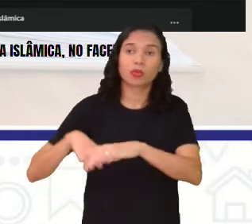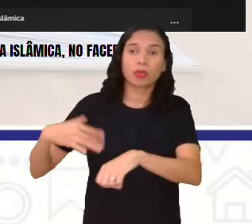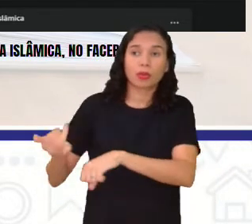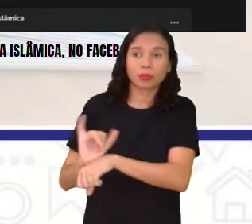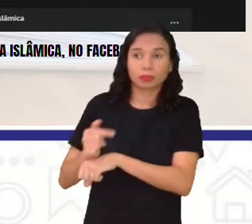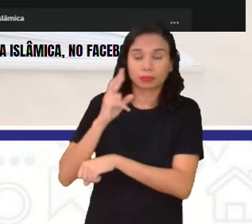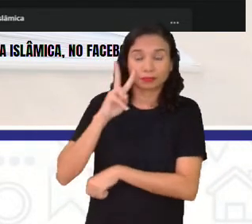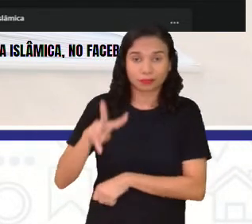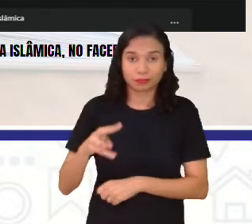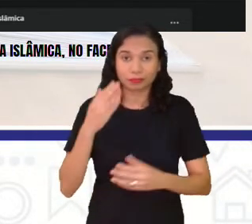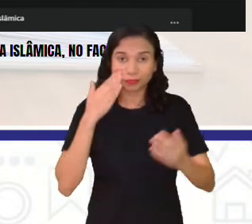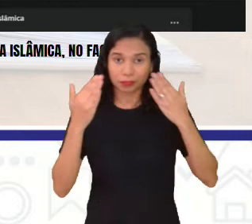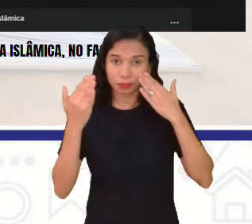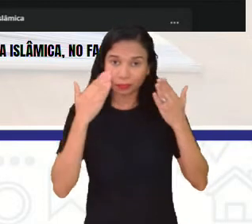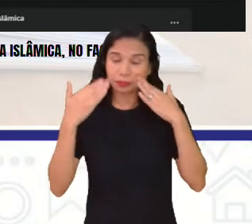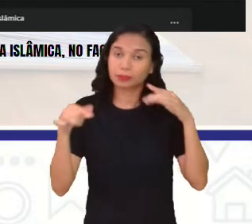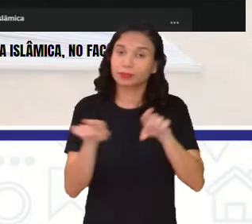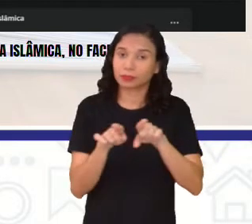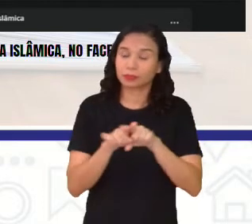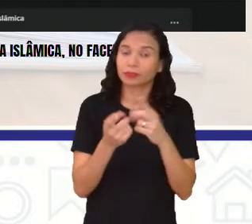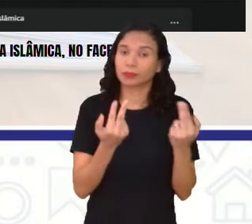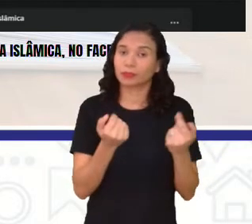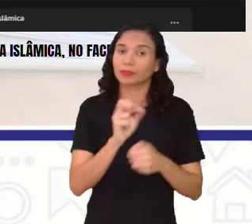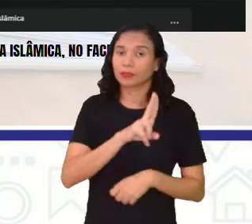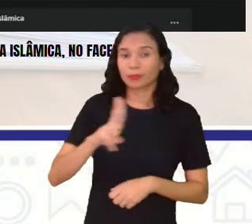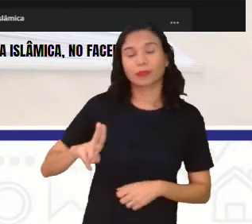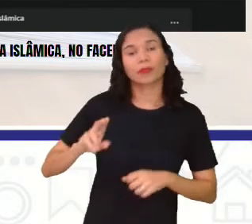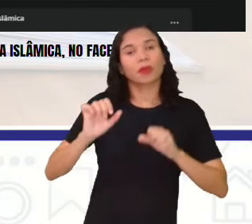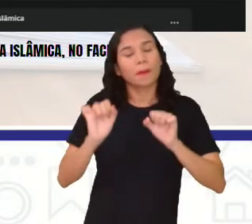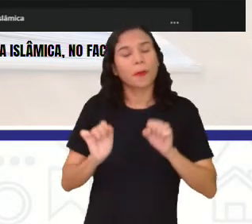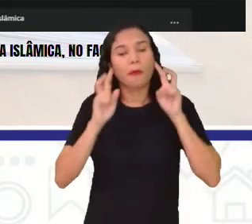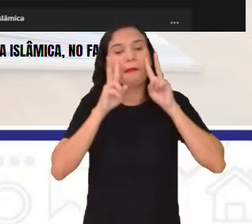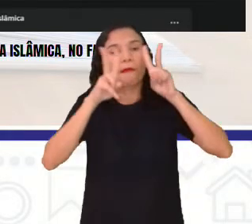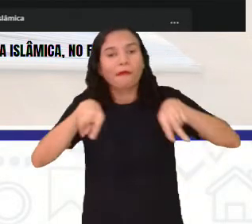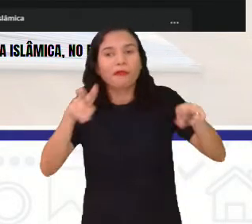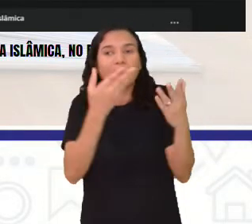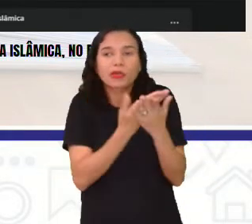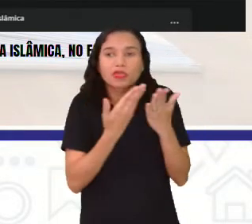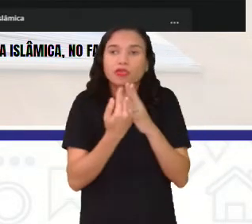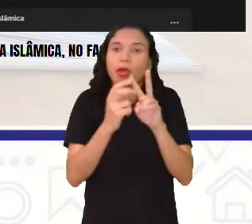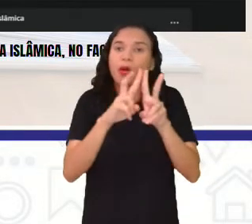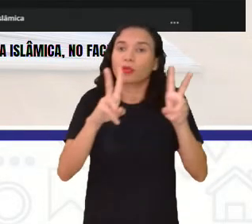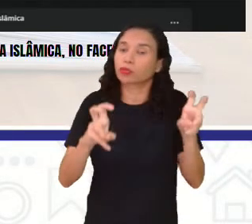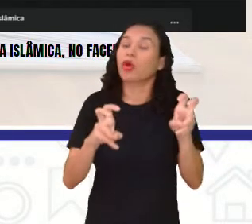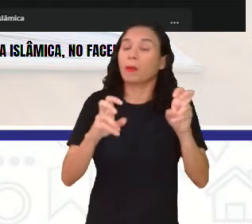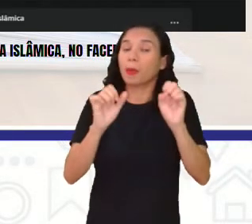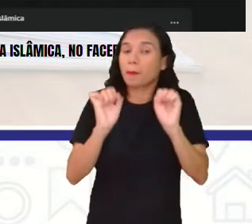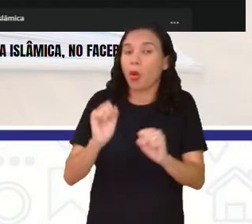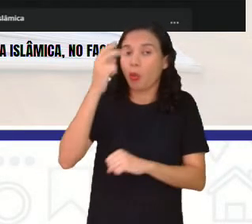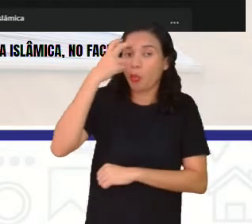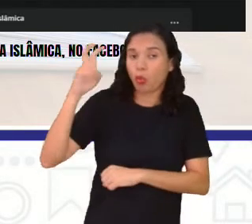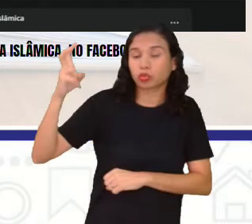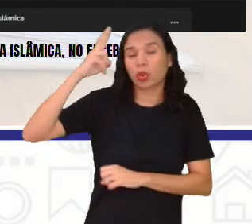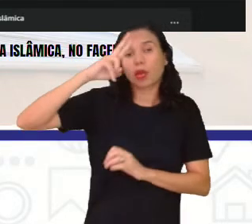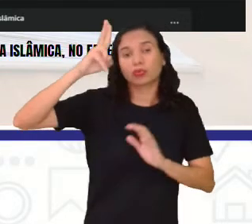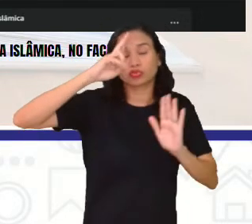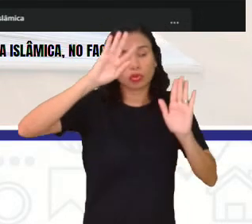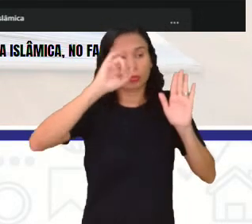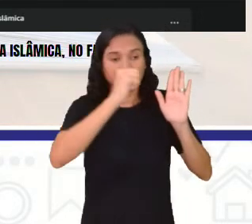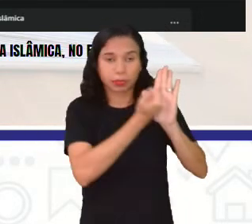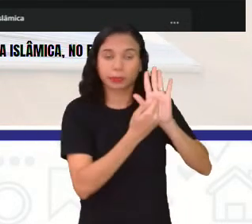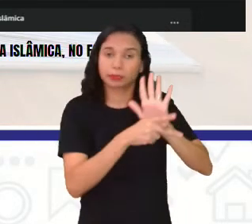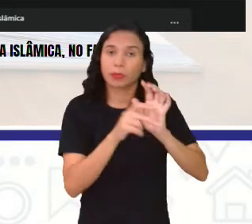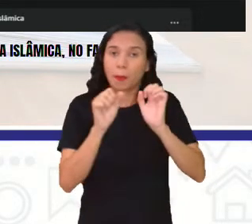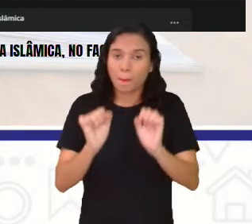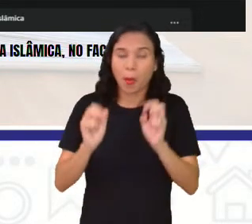no Facebook, do website também de mesmo nome, que se vocês quiserem estudar mais um pouco sobre o mundo islâmico, cultura e história dos muçulmanos,